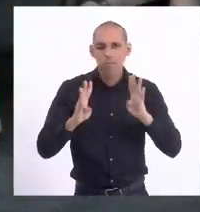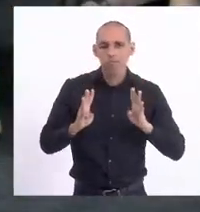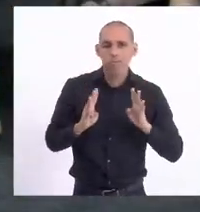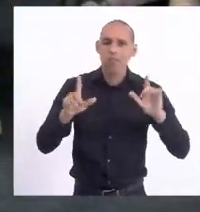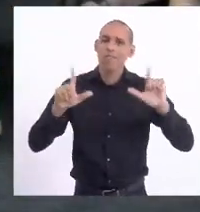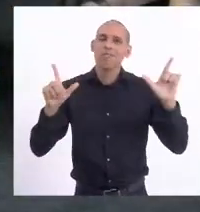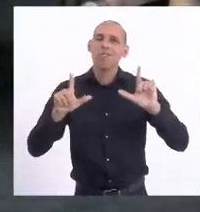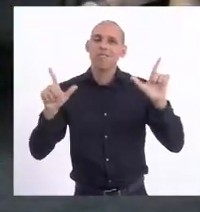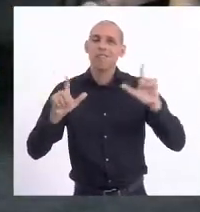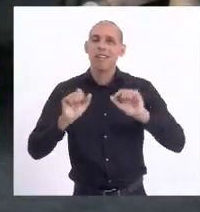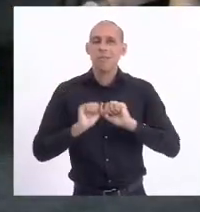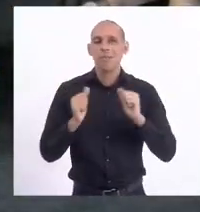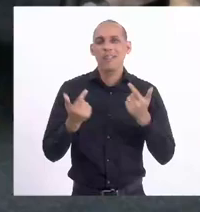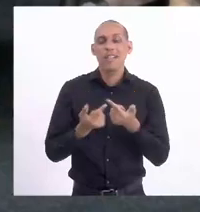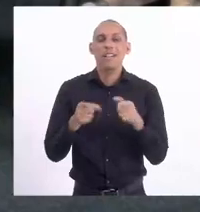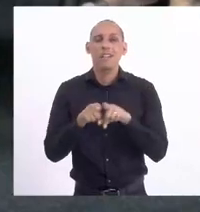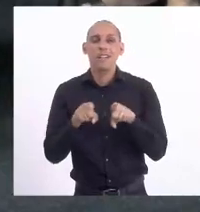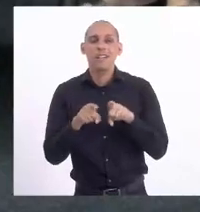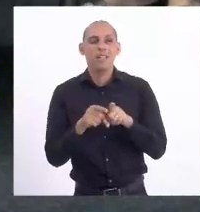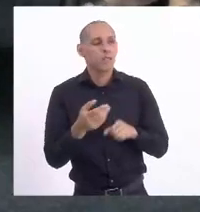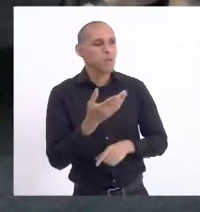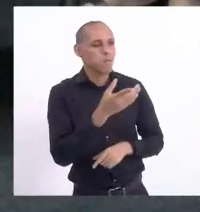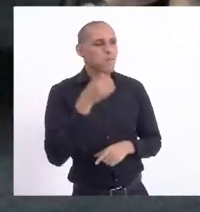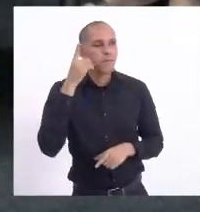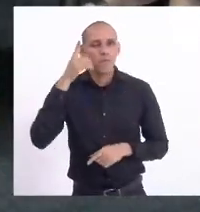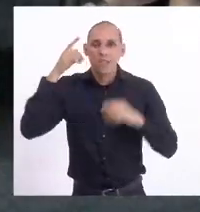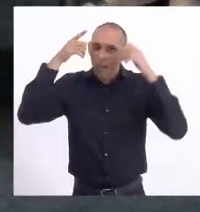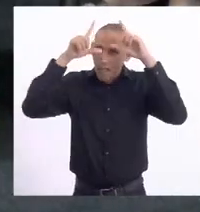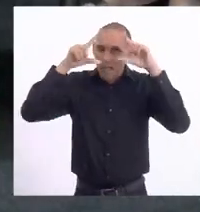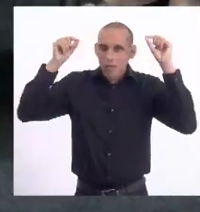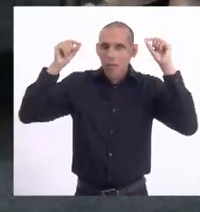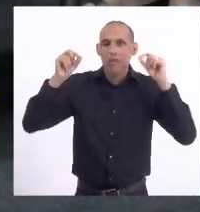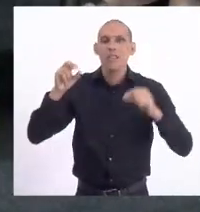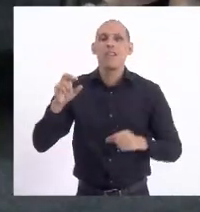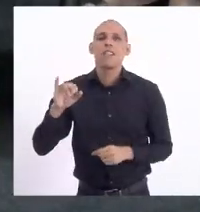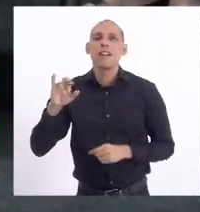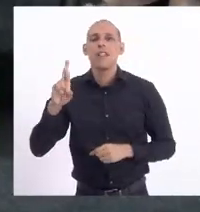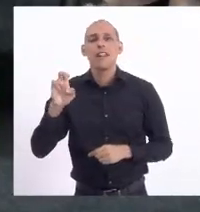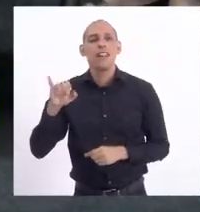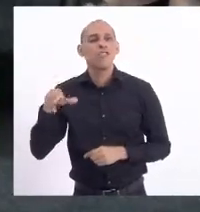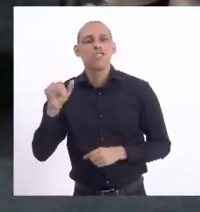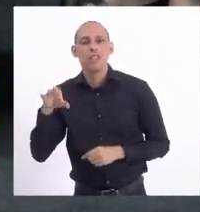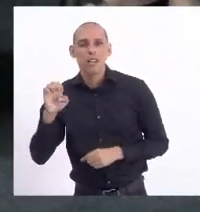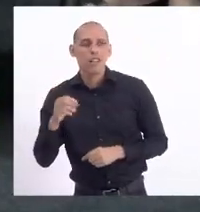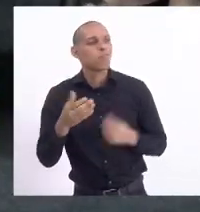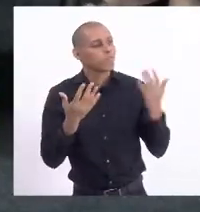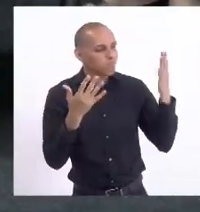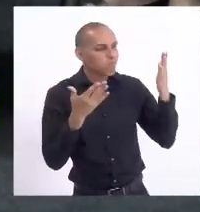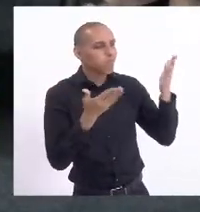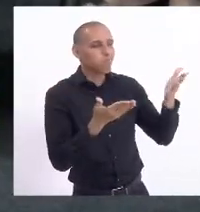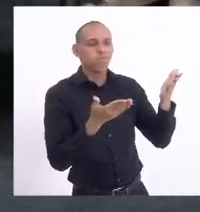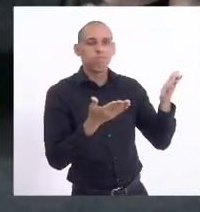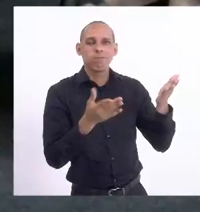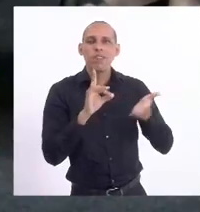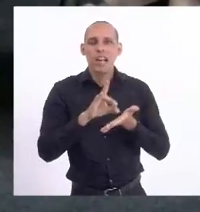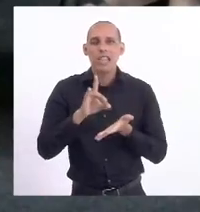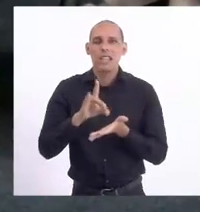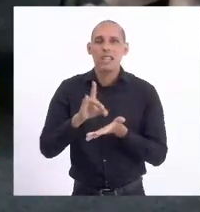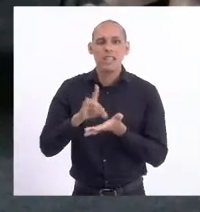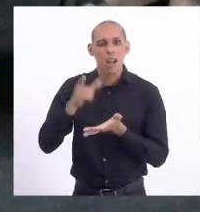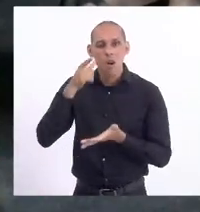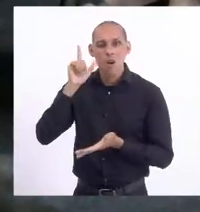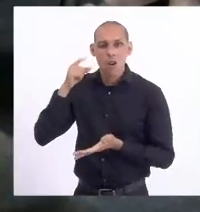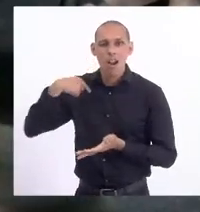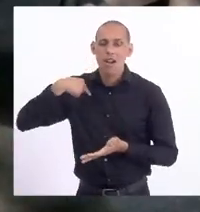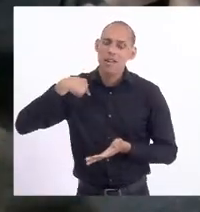Alerj. Cumprimentar também a deputada enfermeira Rejane, parabenizá-la pelas palavras. E é verdade, deputada, ontem